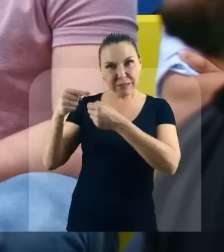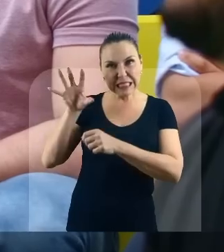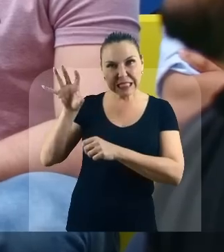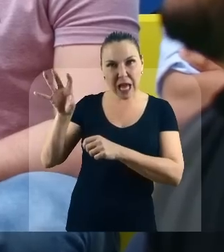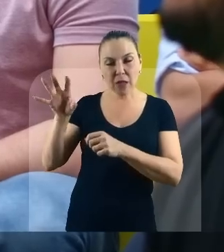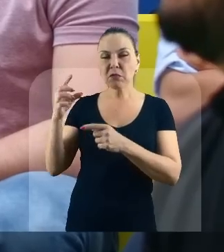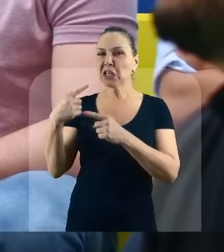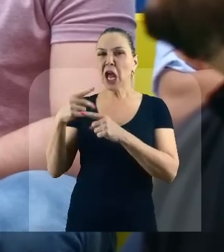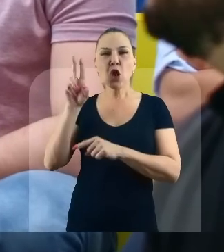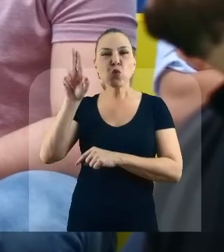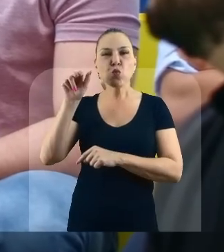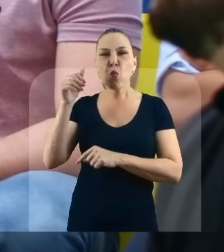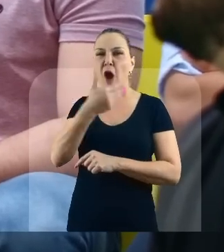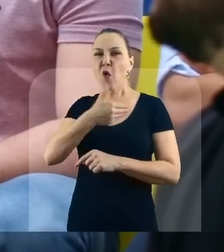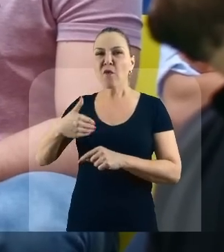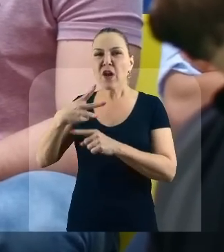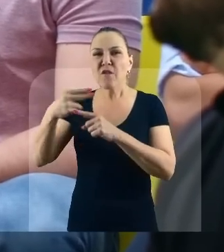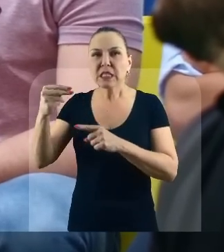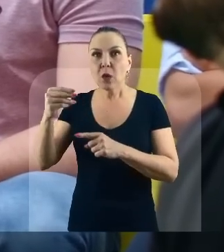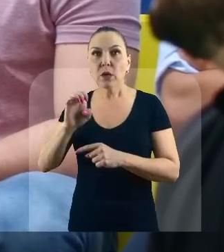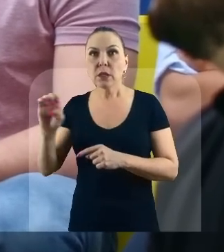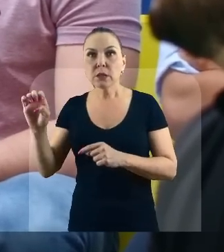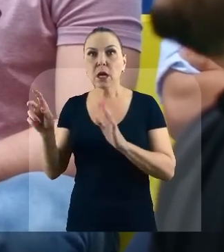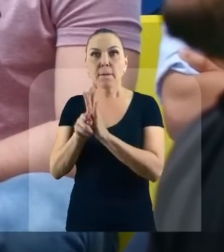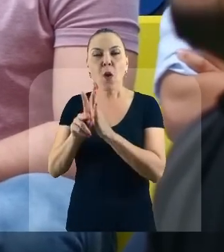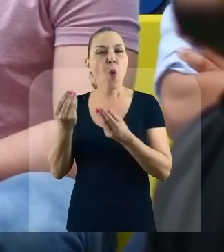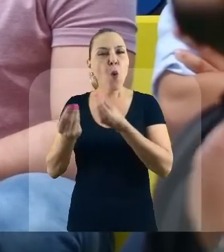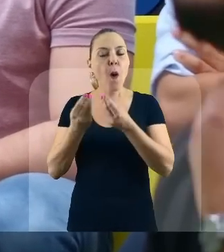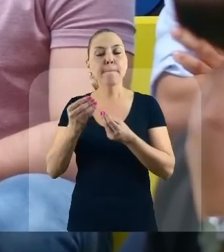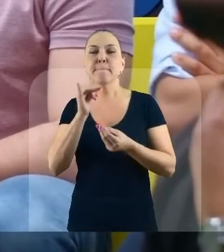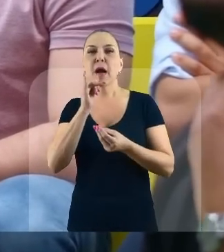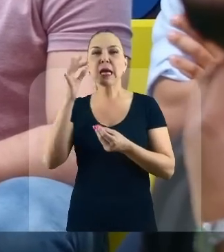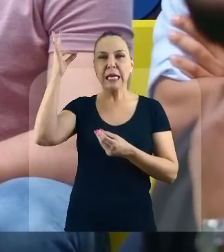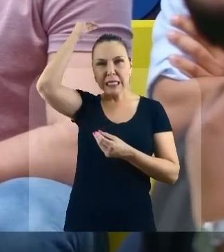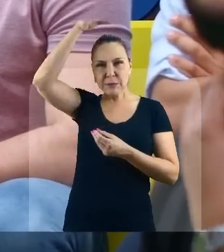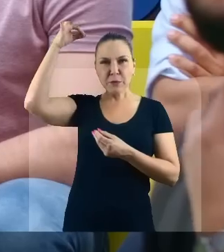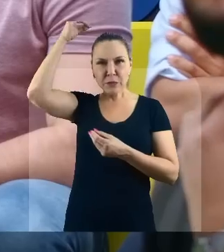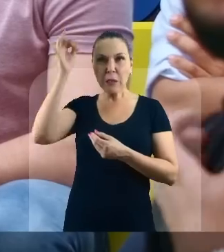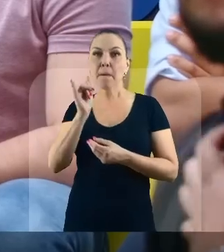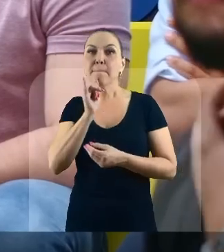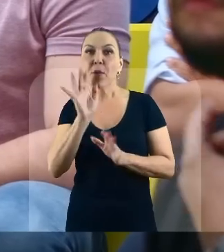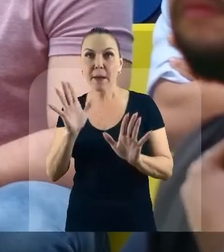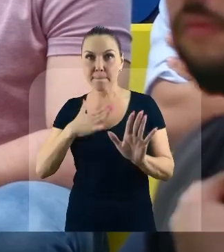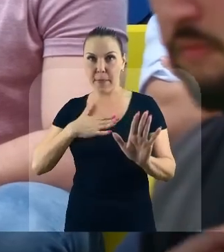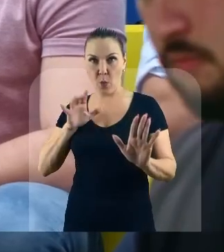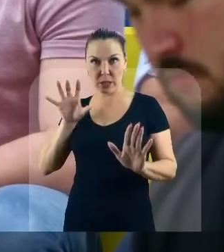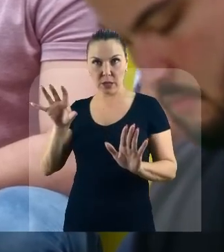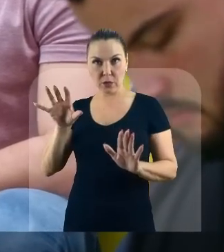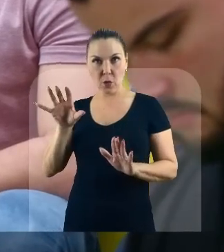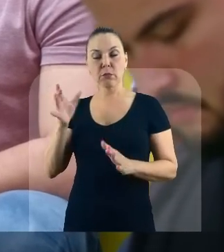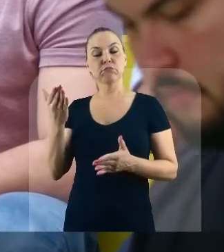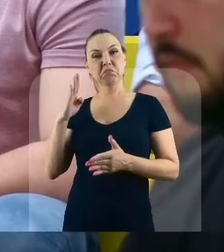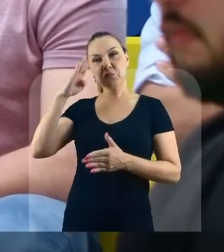um estado que nunca elegeu um governador de esquerda. Só que o Espírito Santo, por exemplo, o meu estado, o